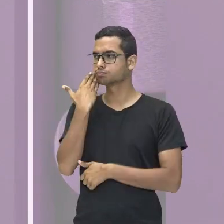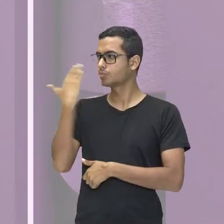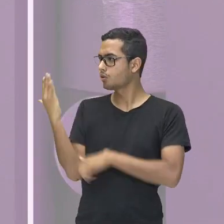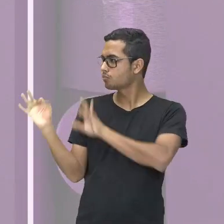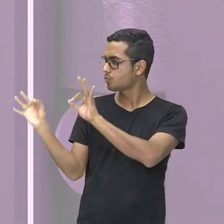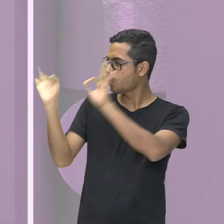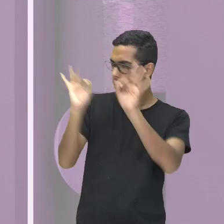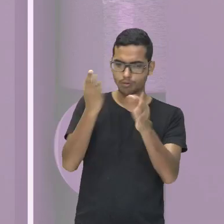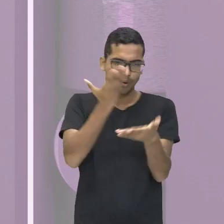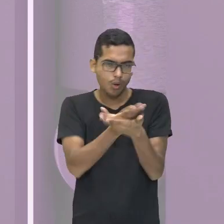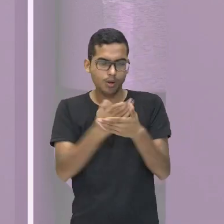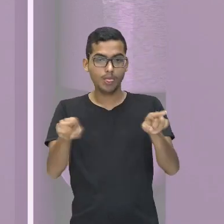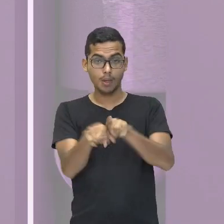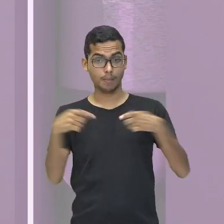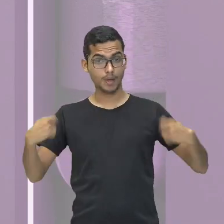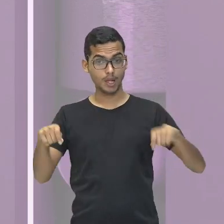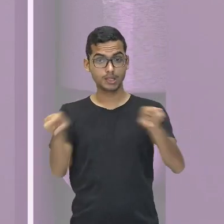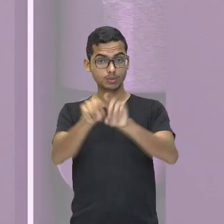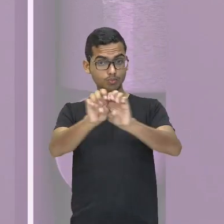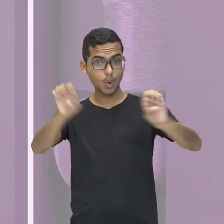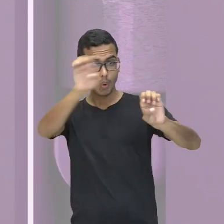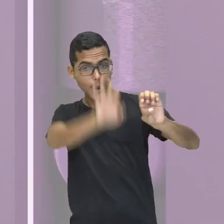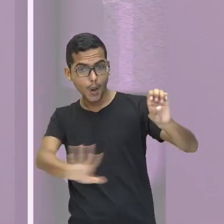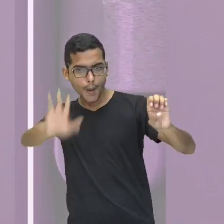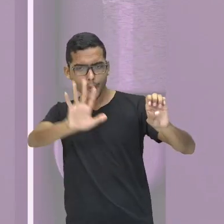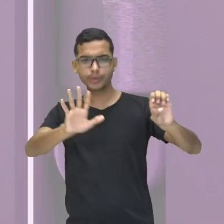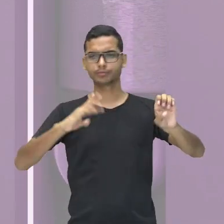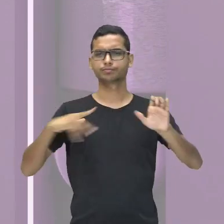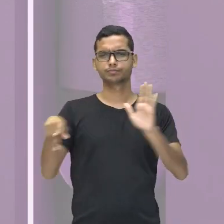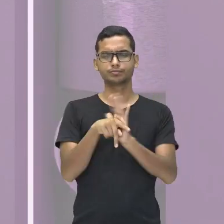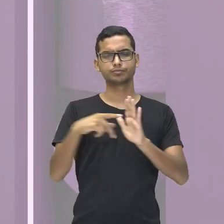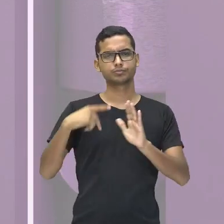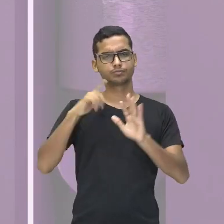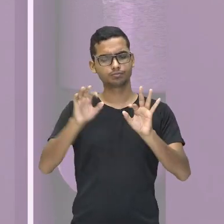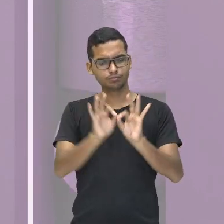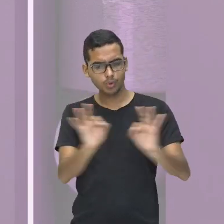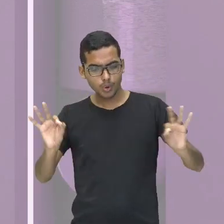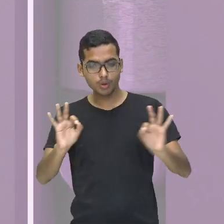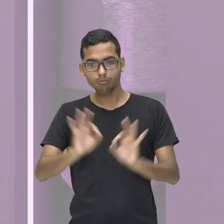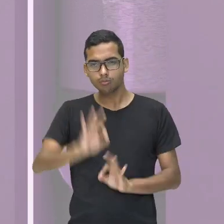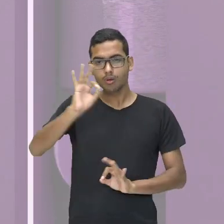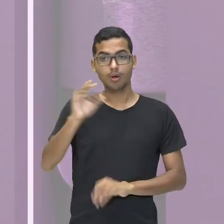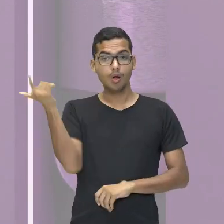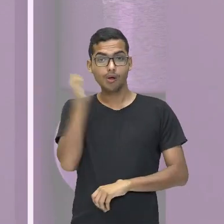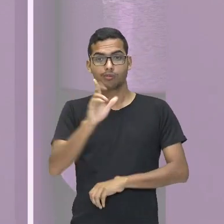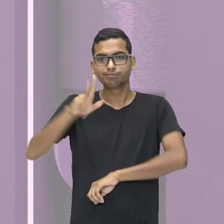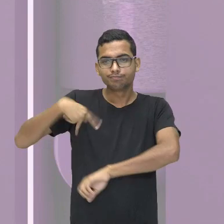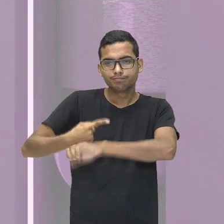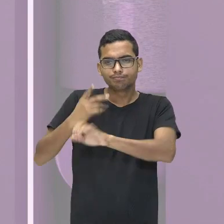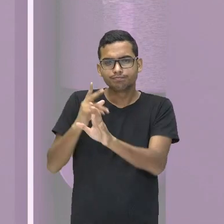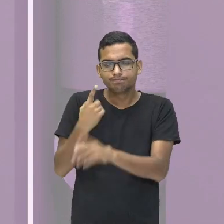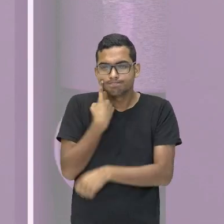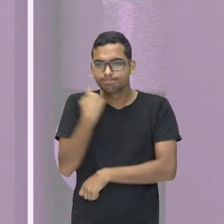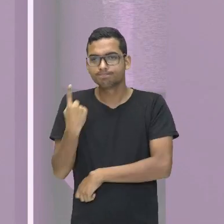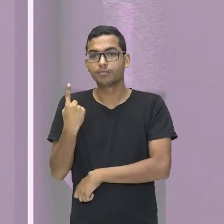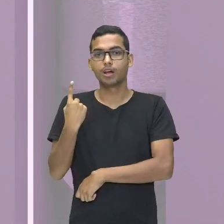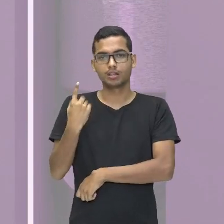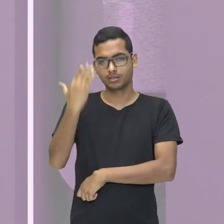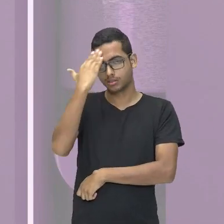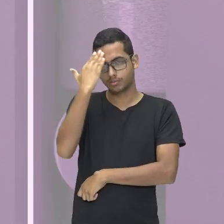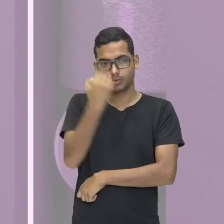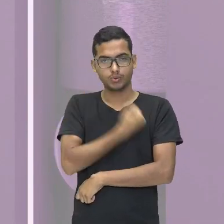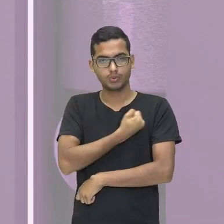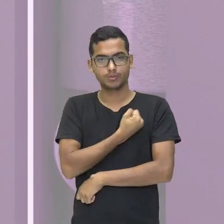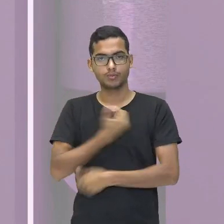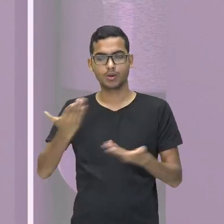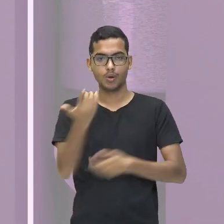gente precisa da nossa equação geral da reta, tá bom? Para a gente poder identificar os nossos coeficientes, tá bom? Bora